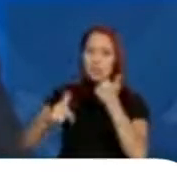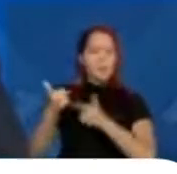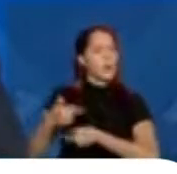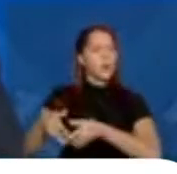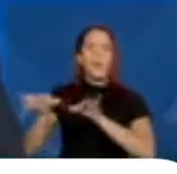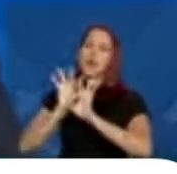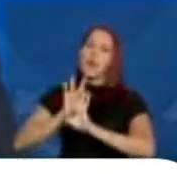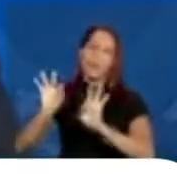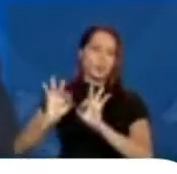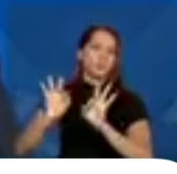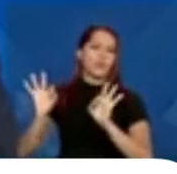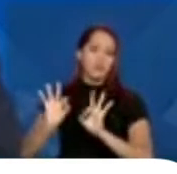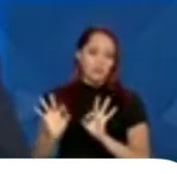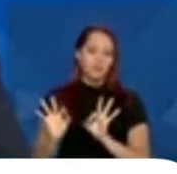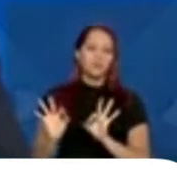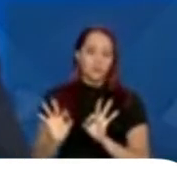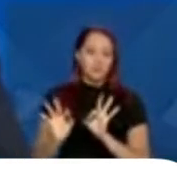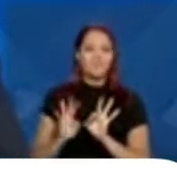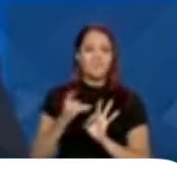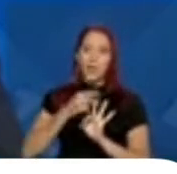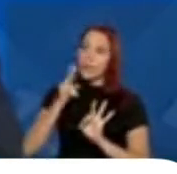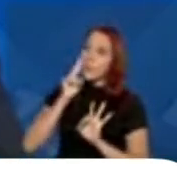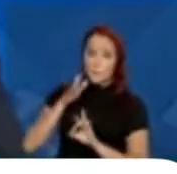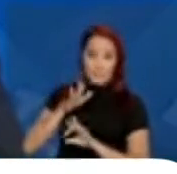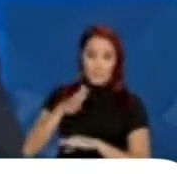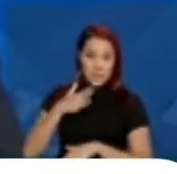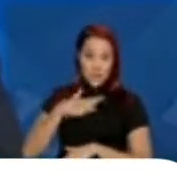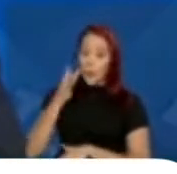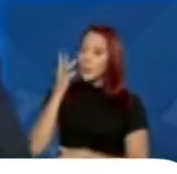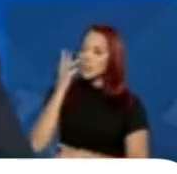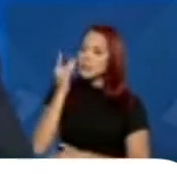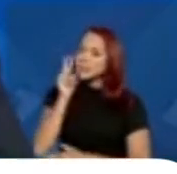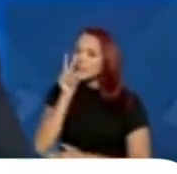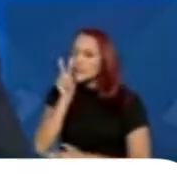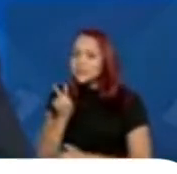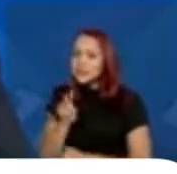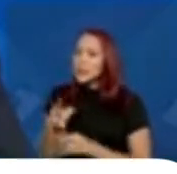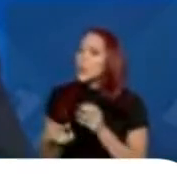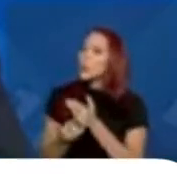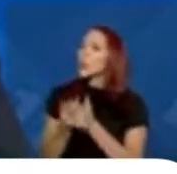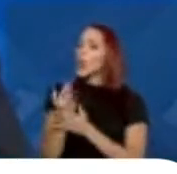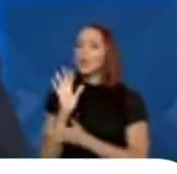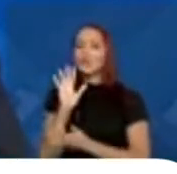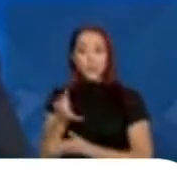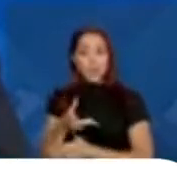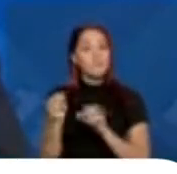excepcional. Verifiquei pessoalmente quanta coisa já foi feita.